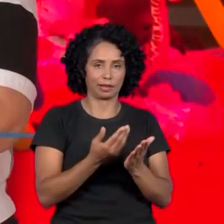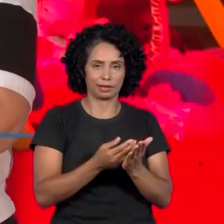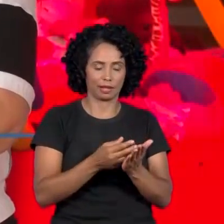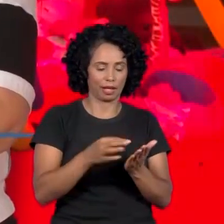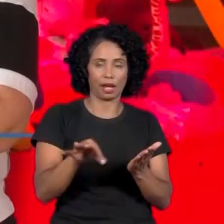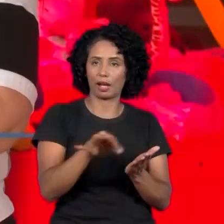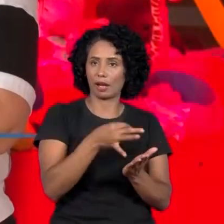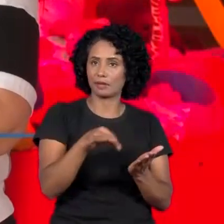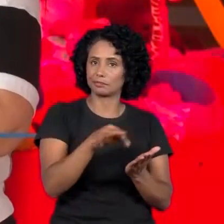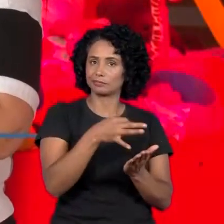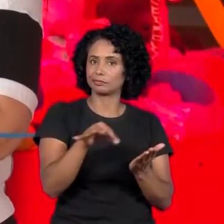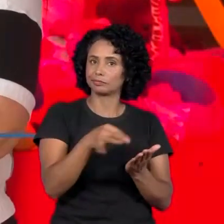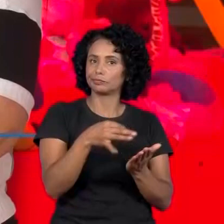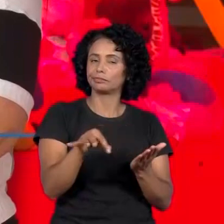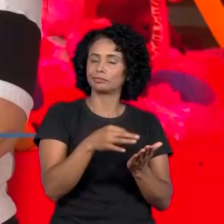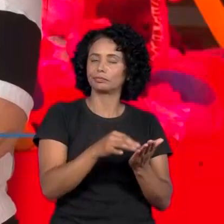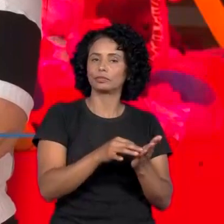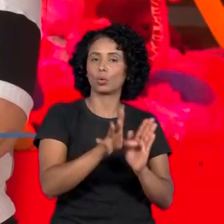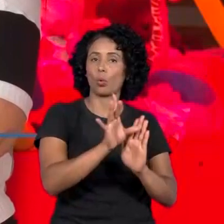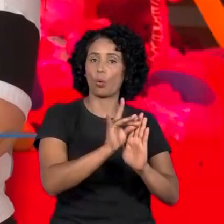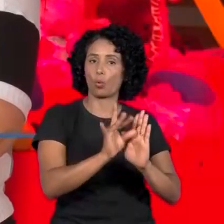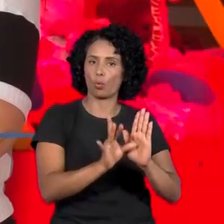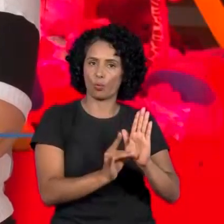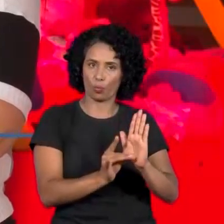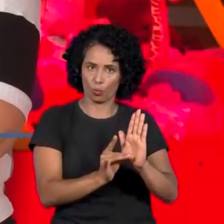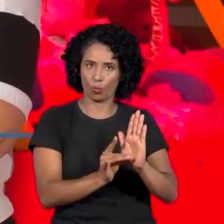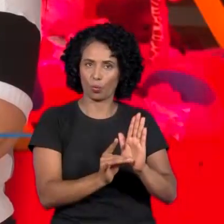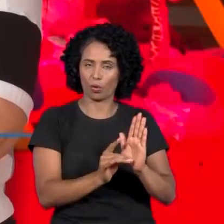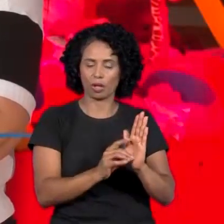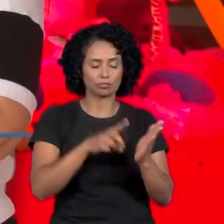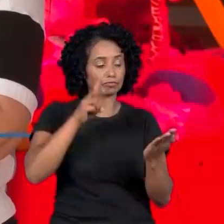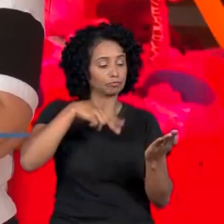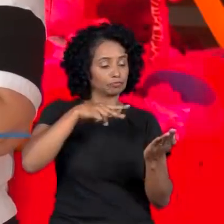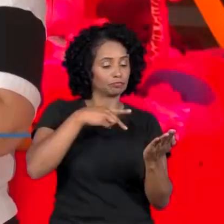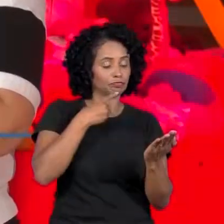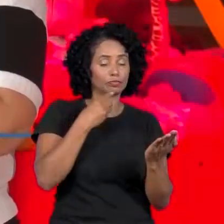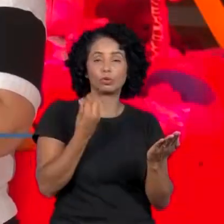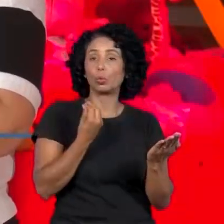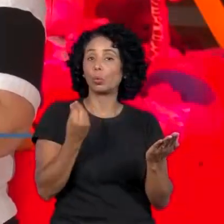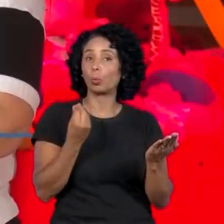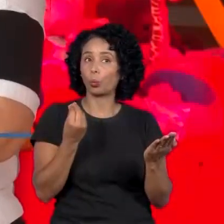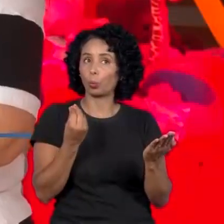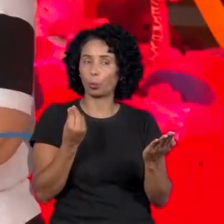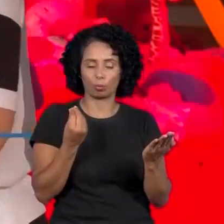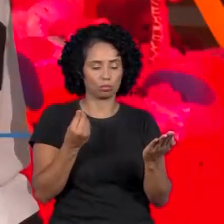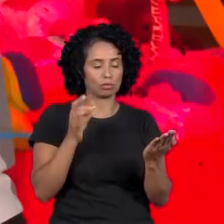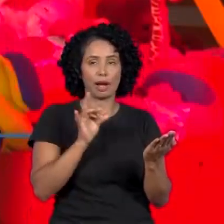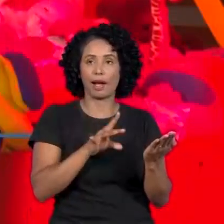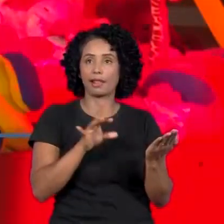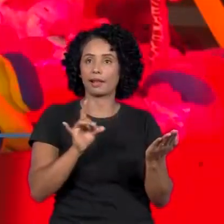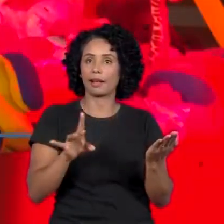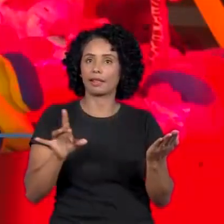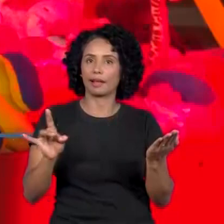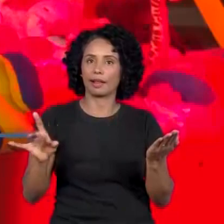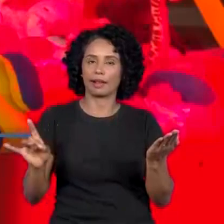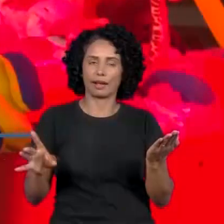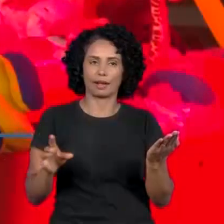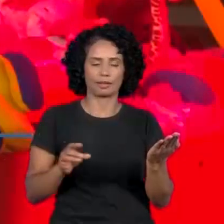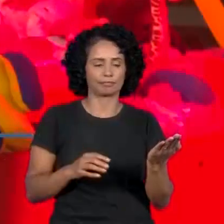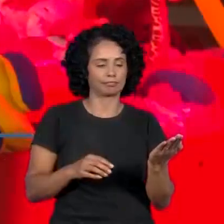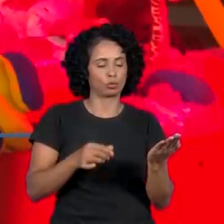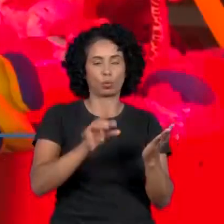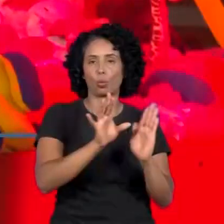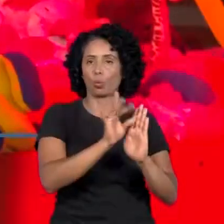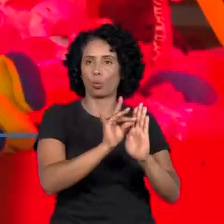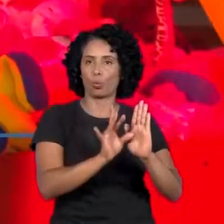parte, com a folha de sulfite, e vão colar assim,